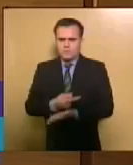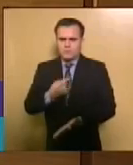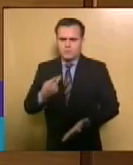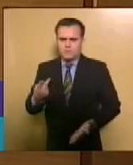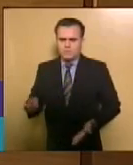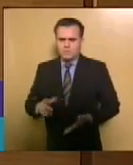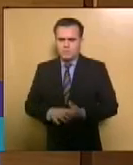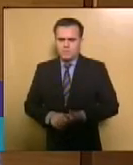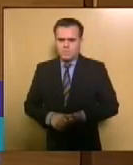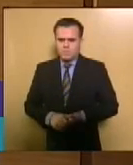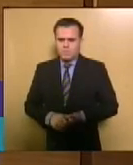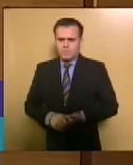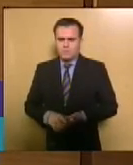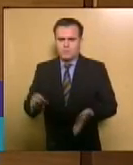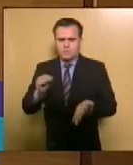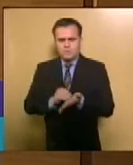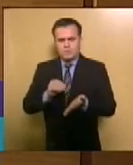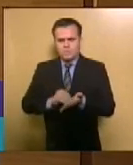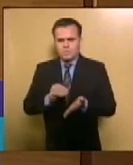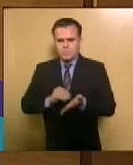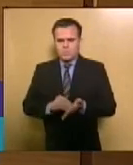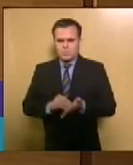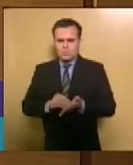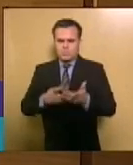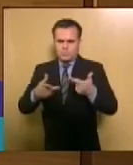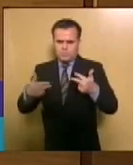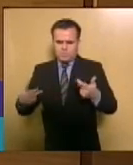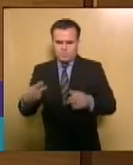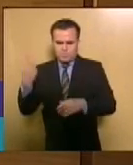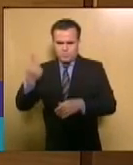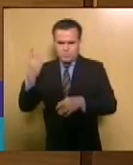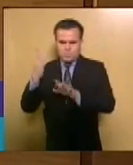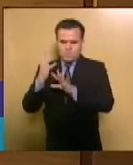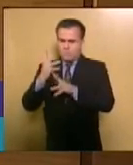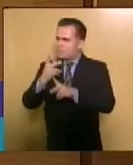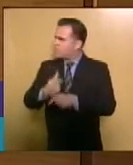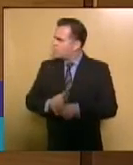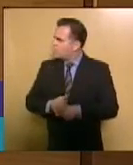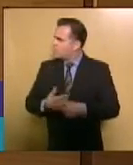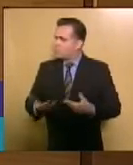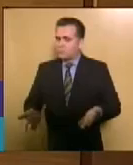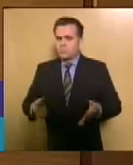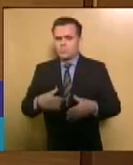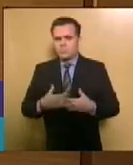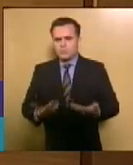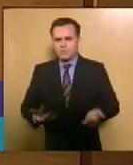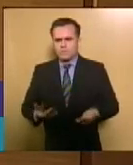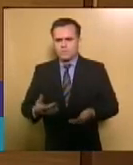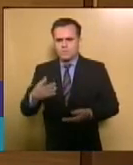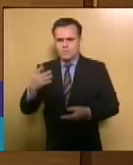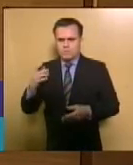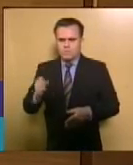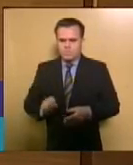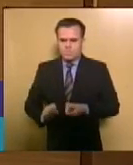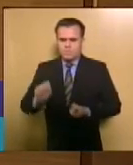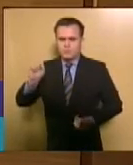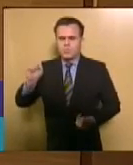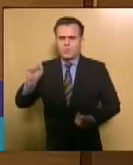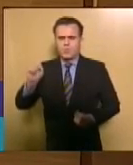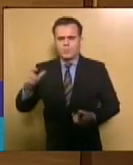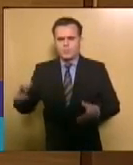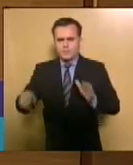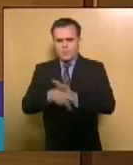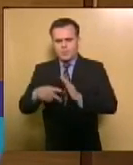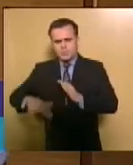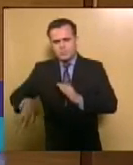justamente a falta de de histórico negro dos nossos heróis negros na na educação